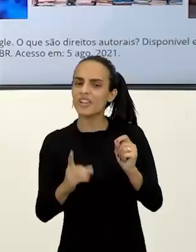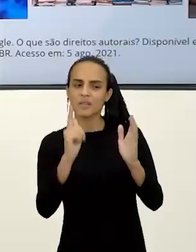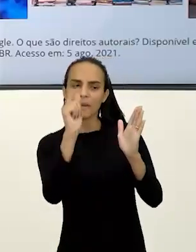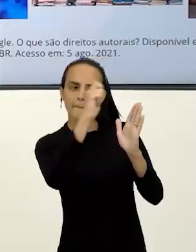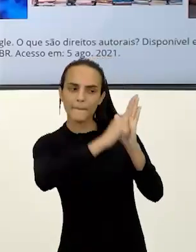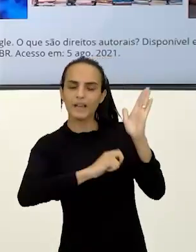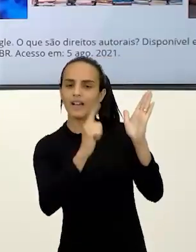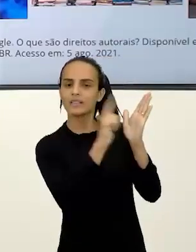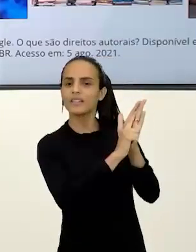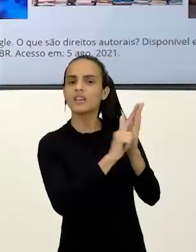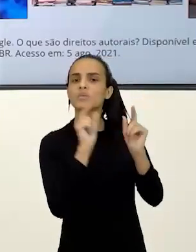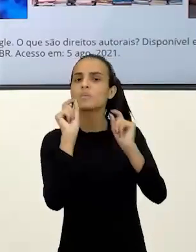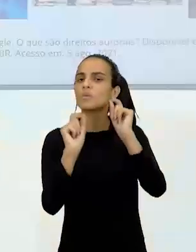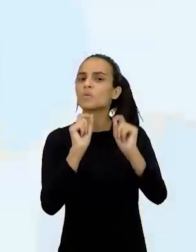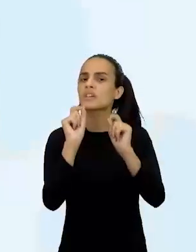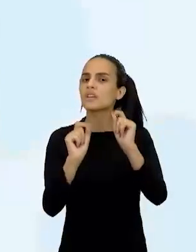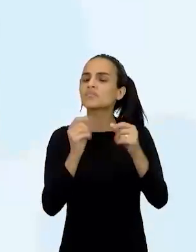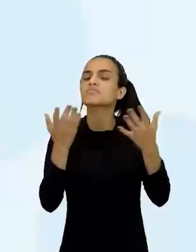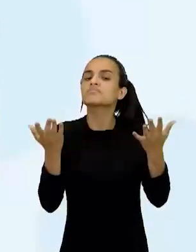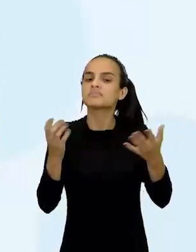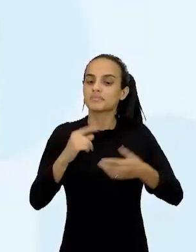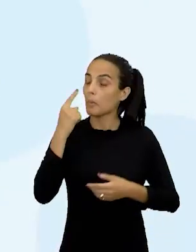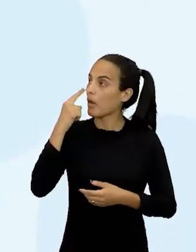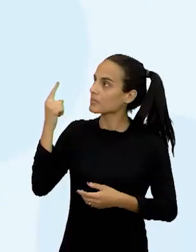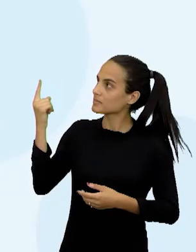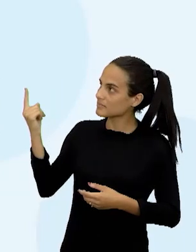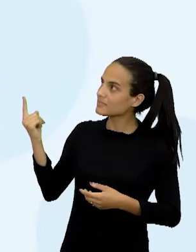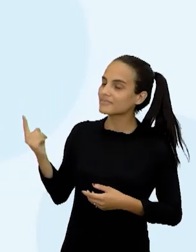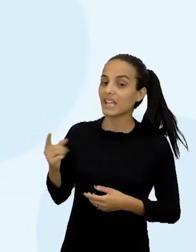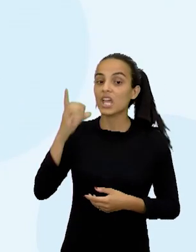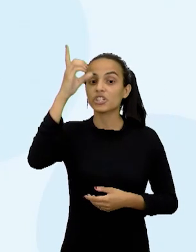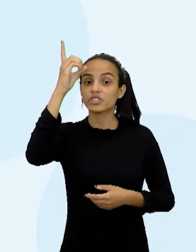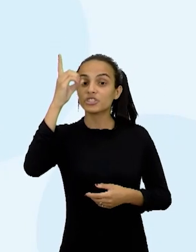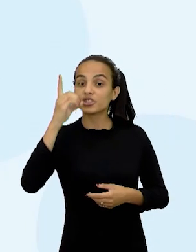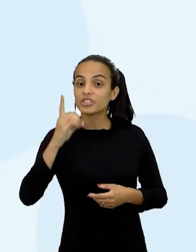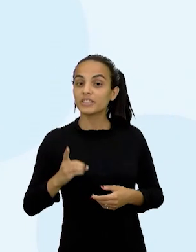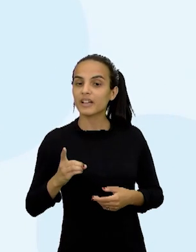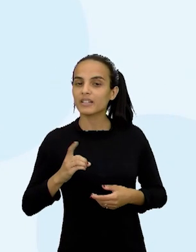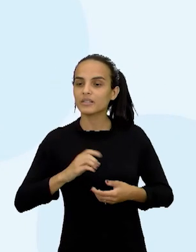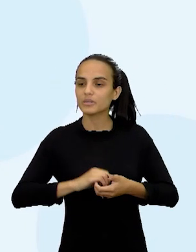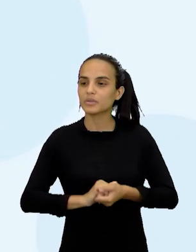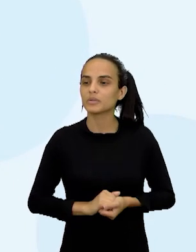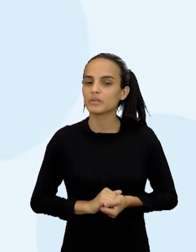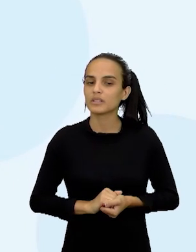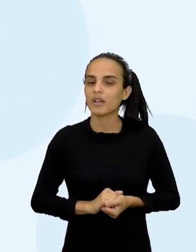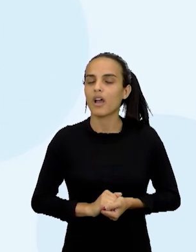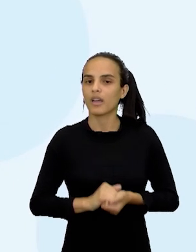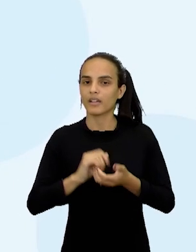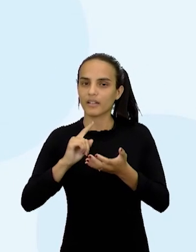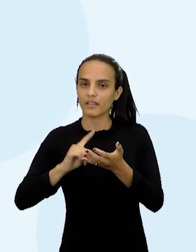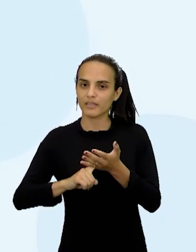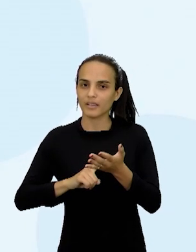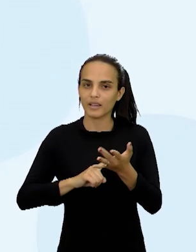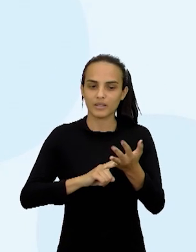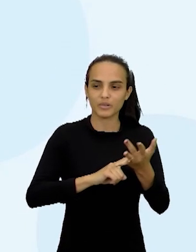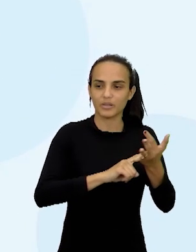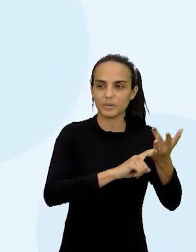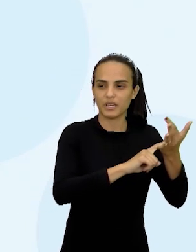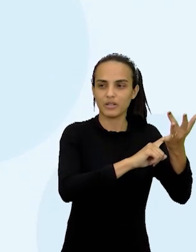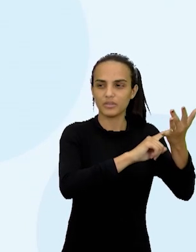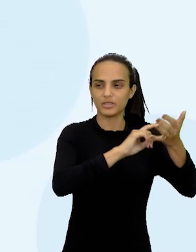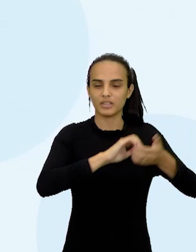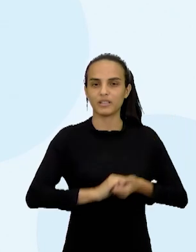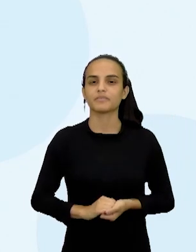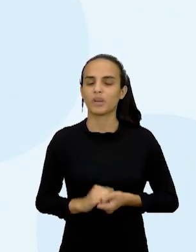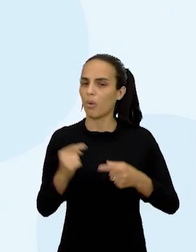Vai aparecer aí na tela para vocês, né? Que os direitos autorais são direitos sobre a propriedade intelectual.